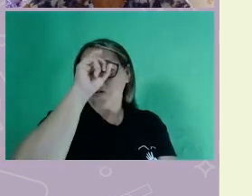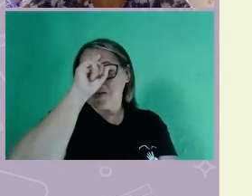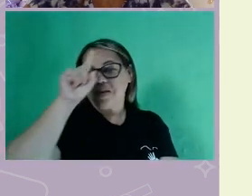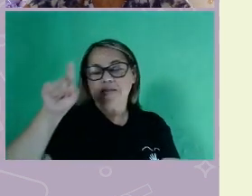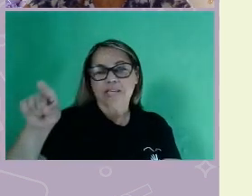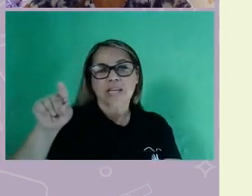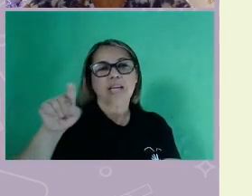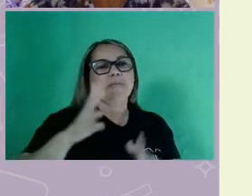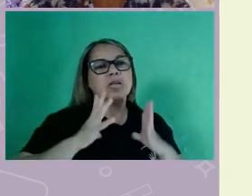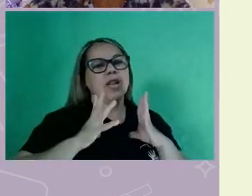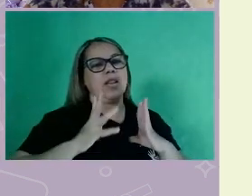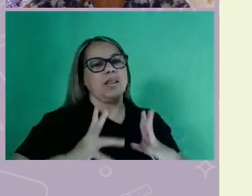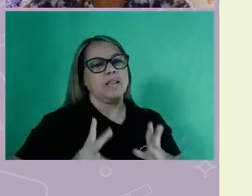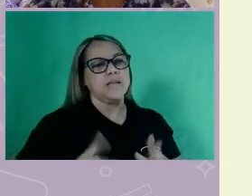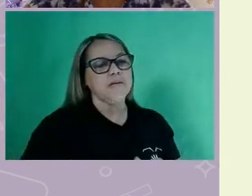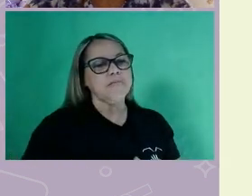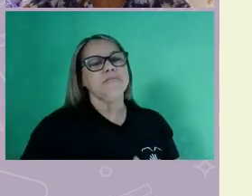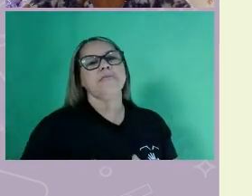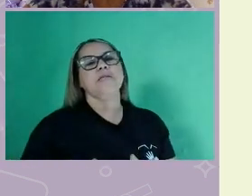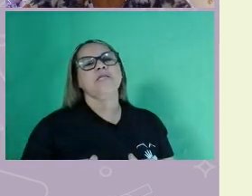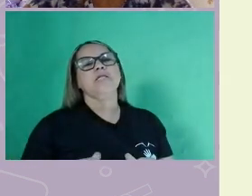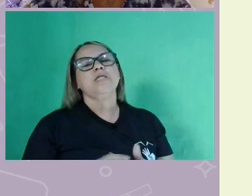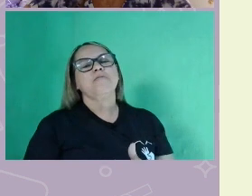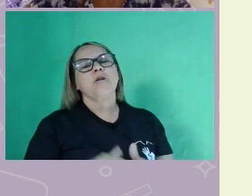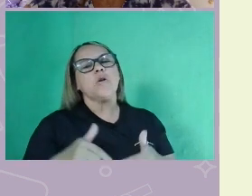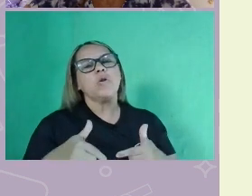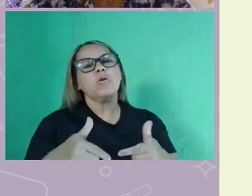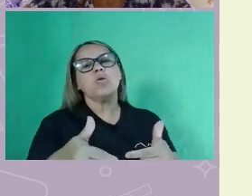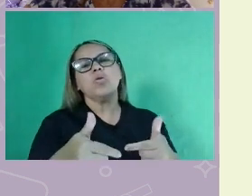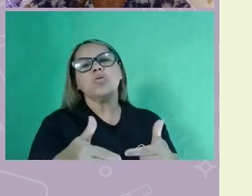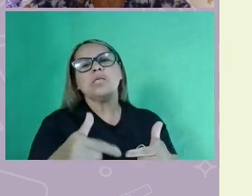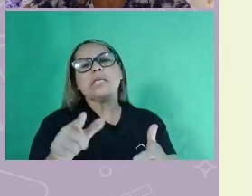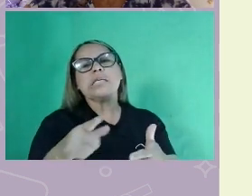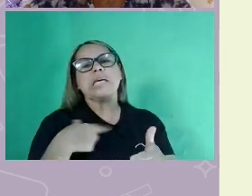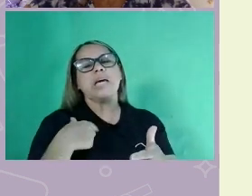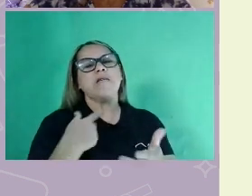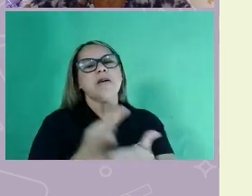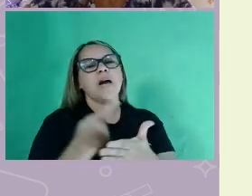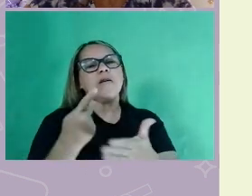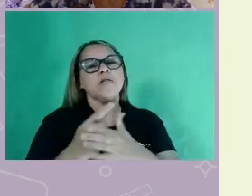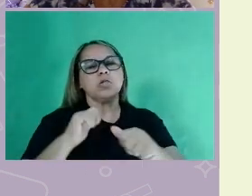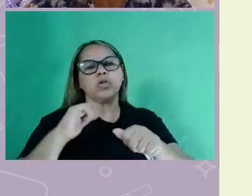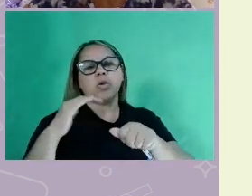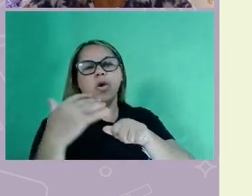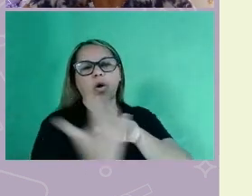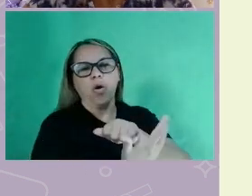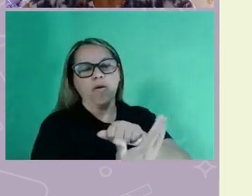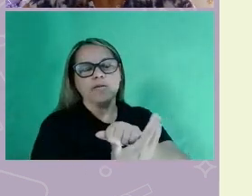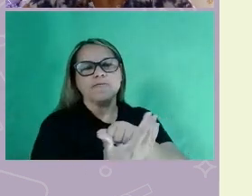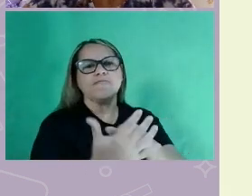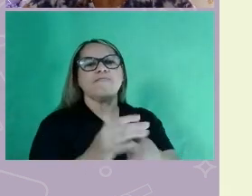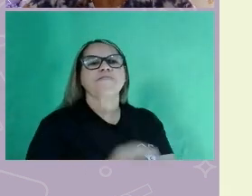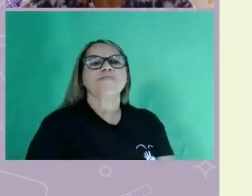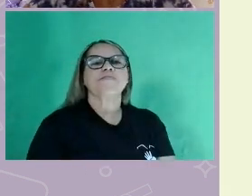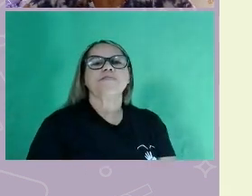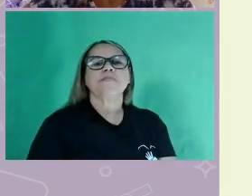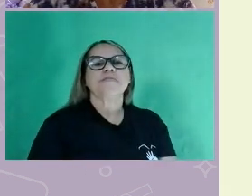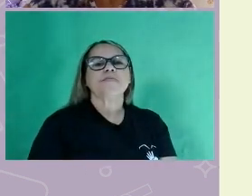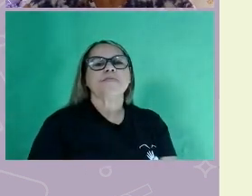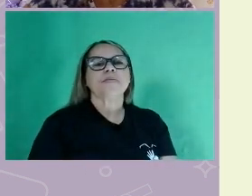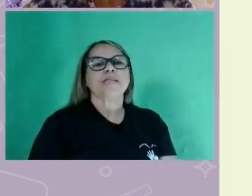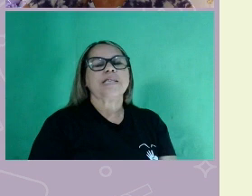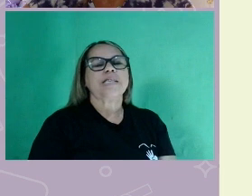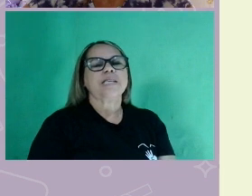higienização no combate ao SARS-CoV-2 que é o causador da doença COVID-19 diluindo